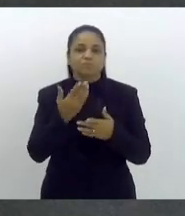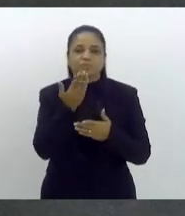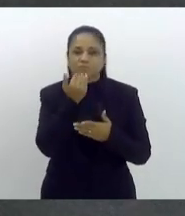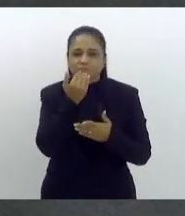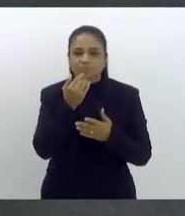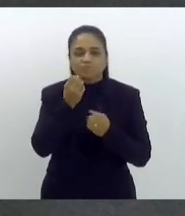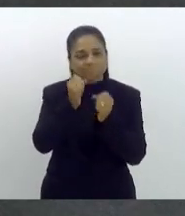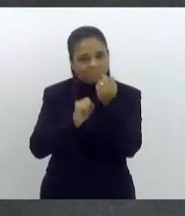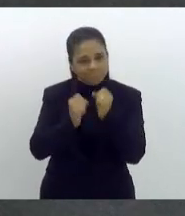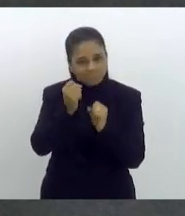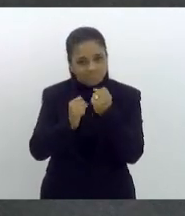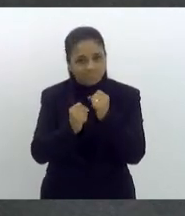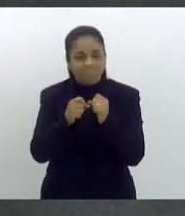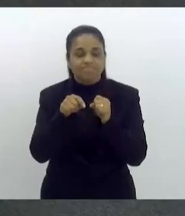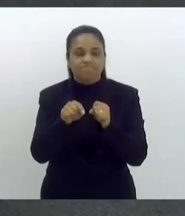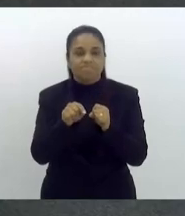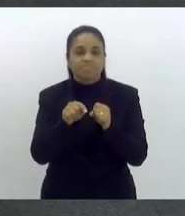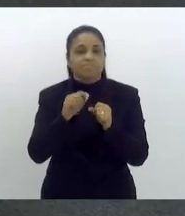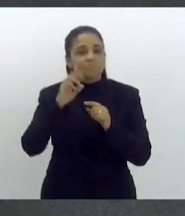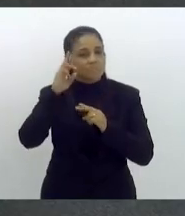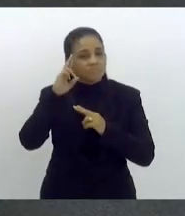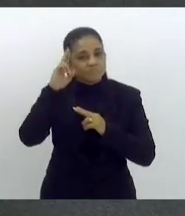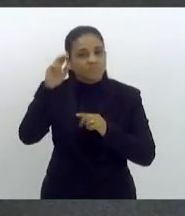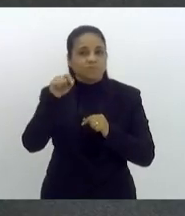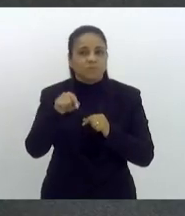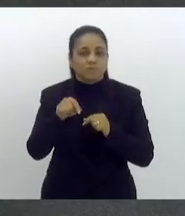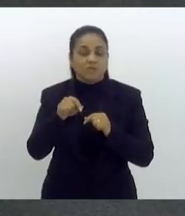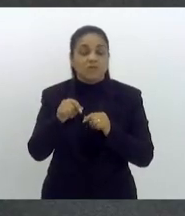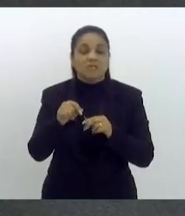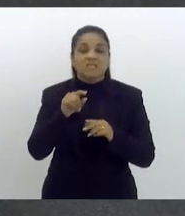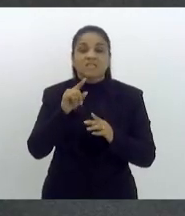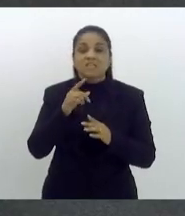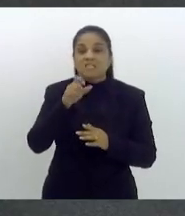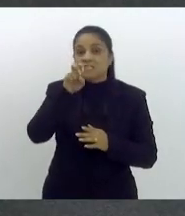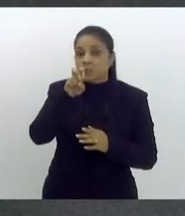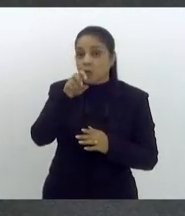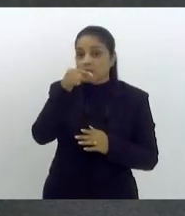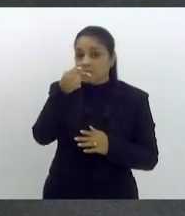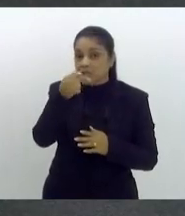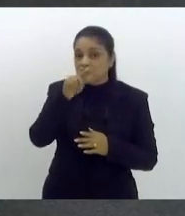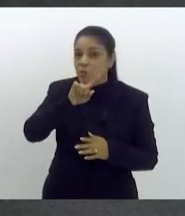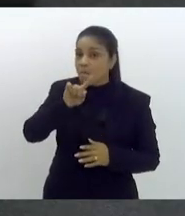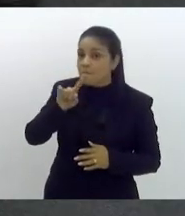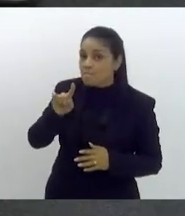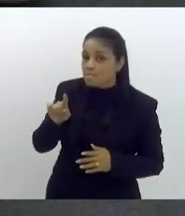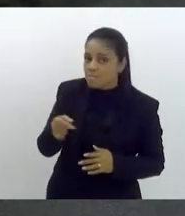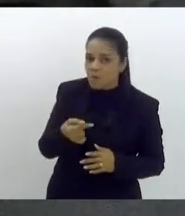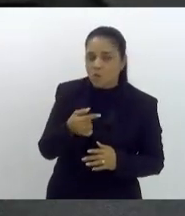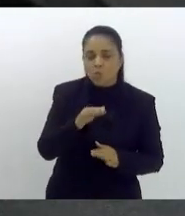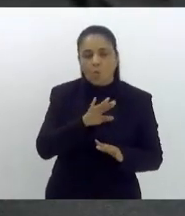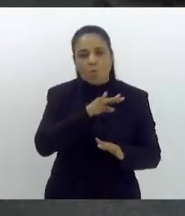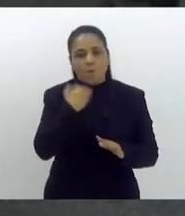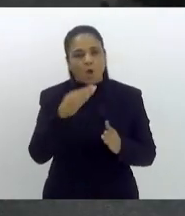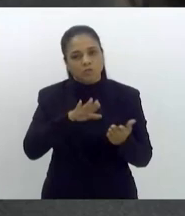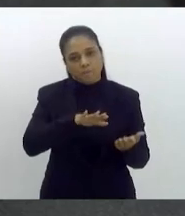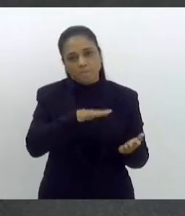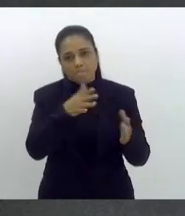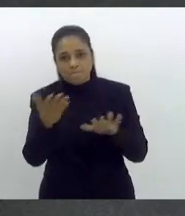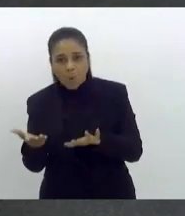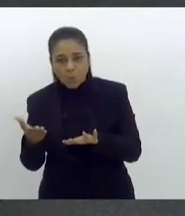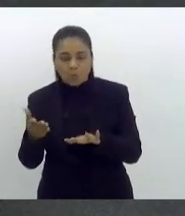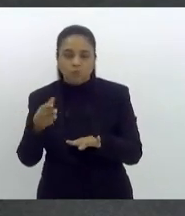luta processados são responsáveis por 57 mil mortes prematuras por ano no Brasil e o